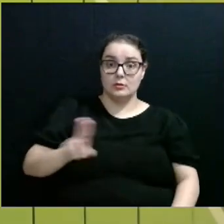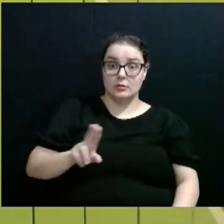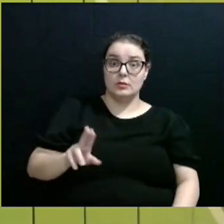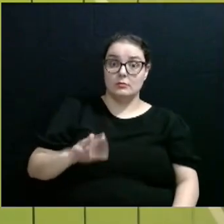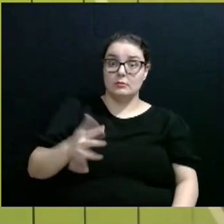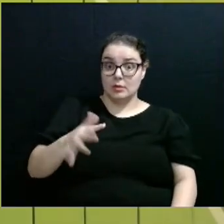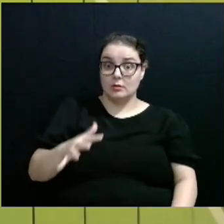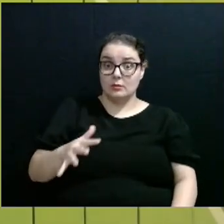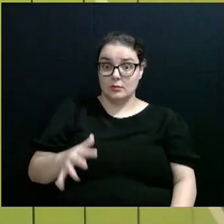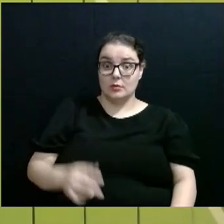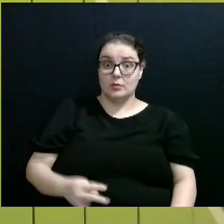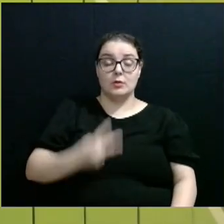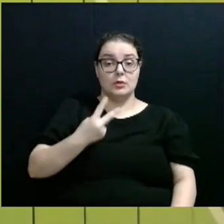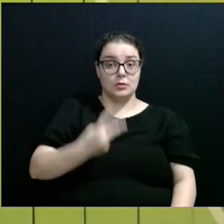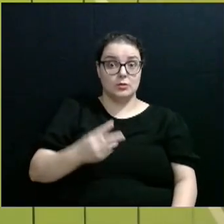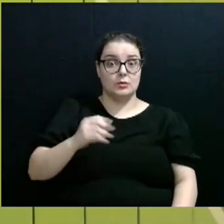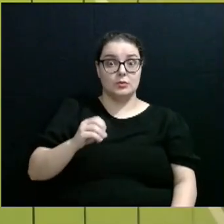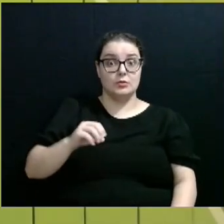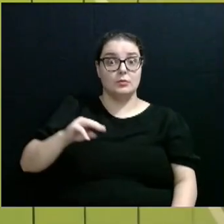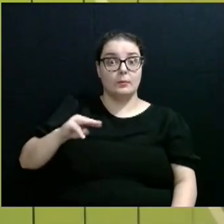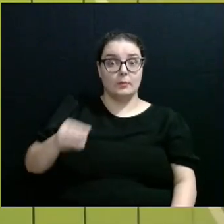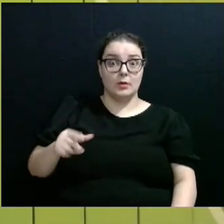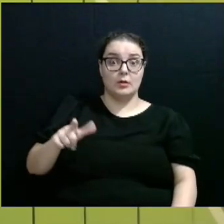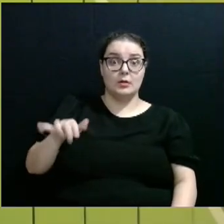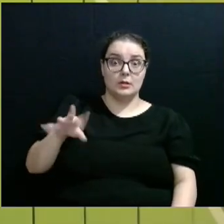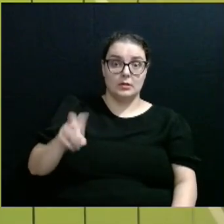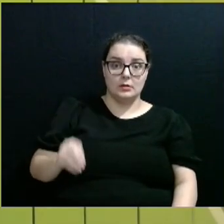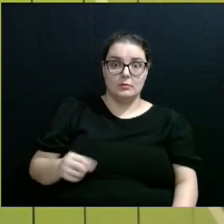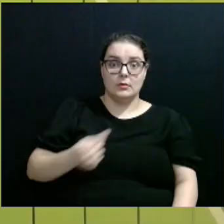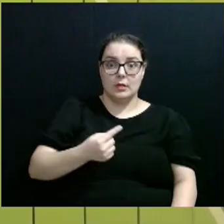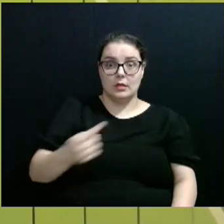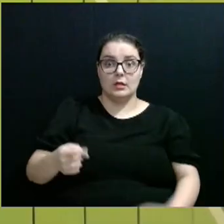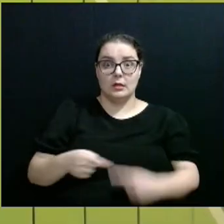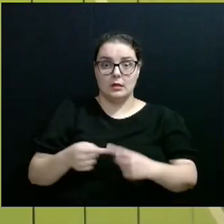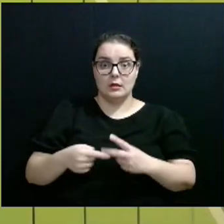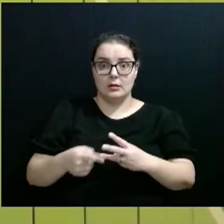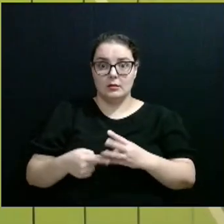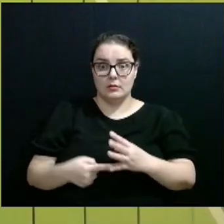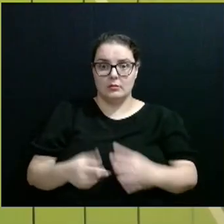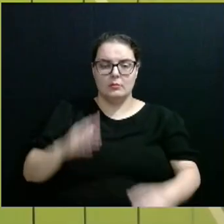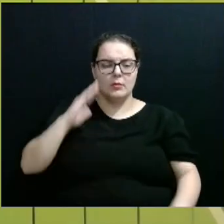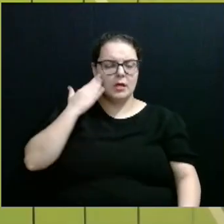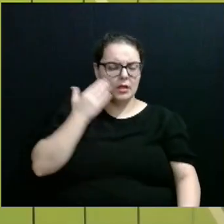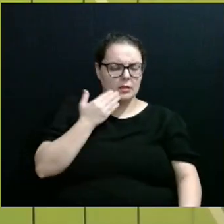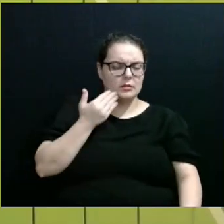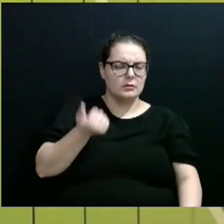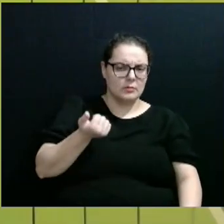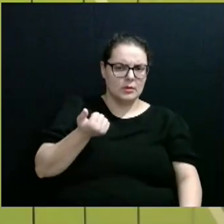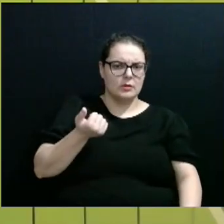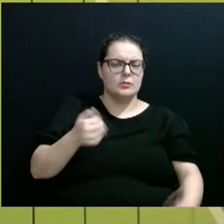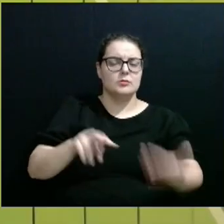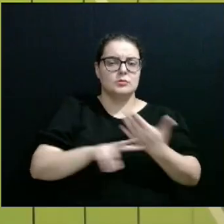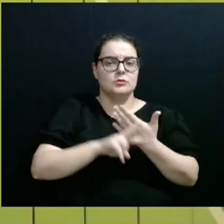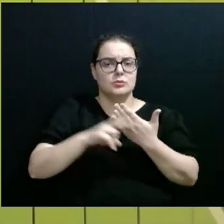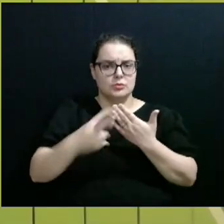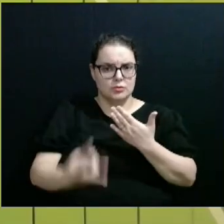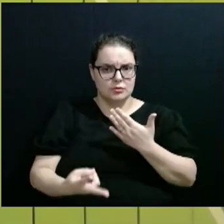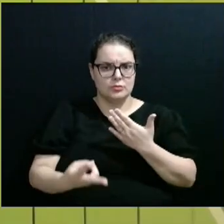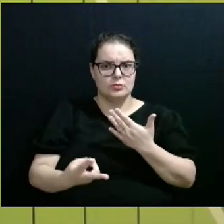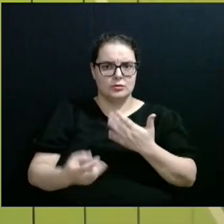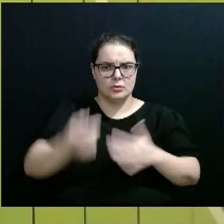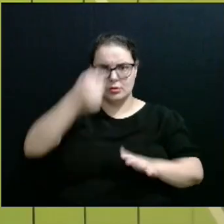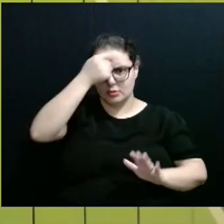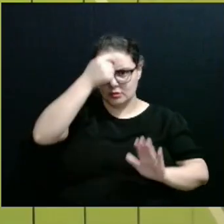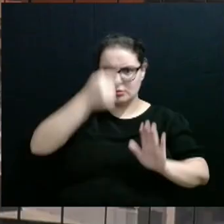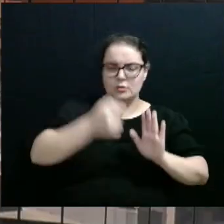de 200 milhões de litros de água por semana. Para que a gente entenda melhor sobre os impactos da inteligência artificial